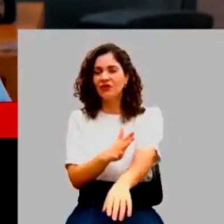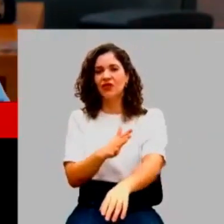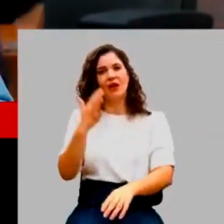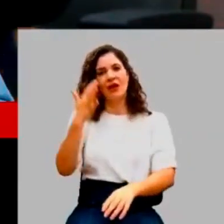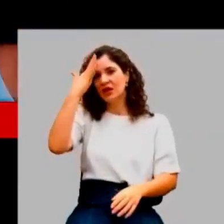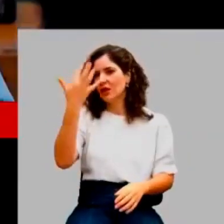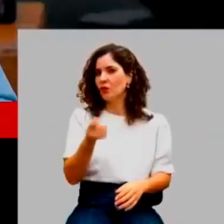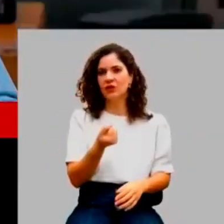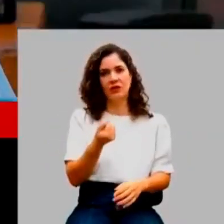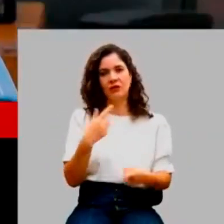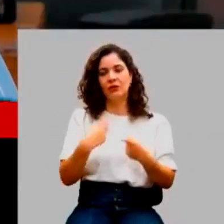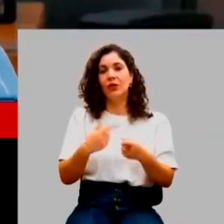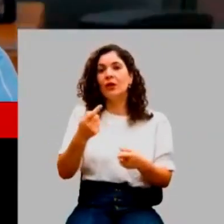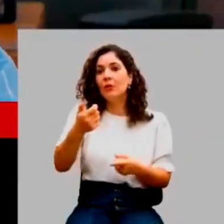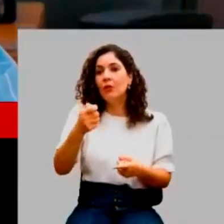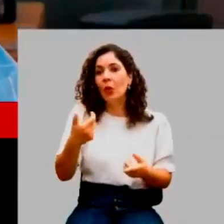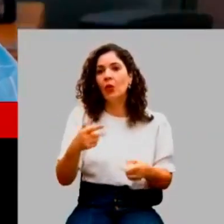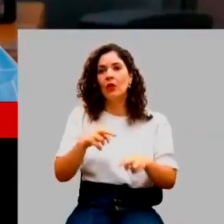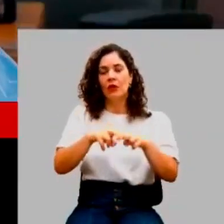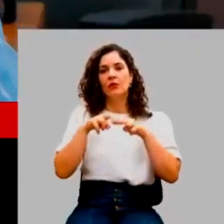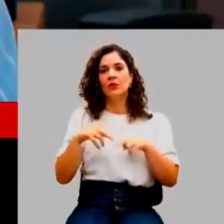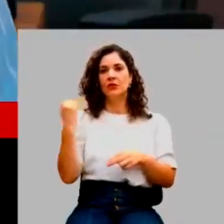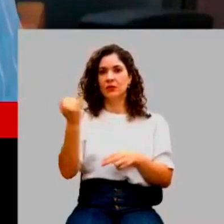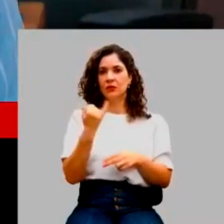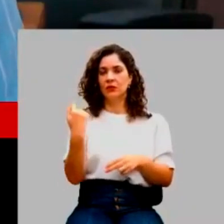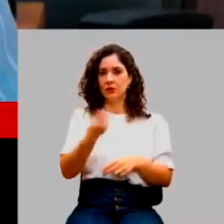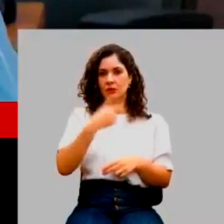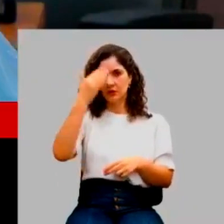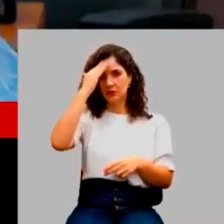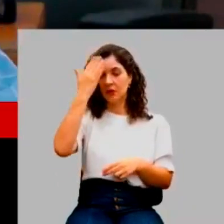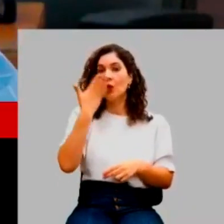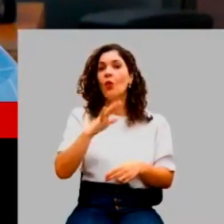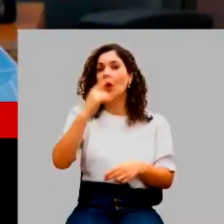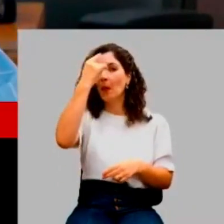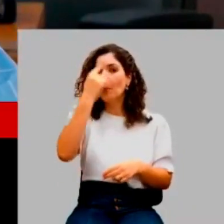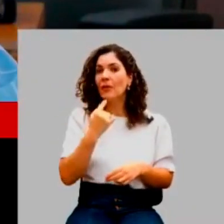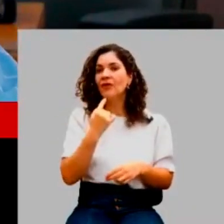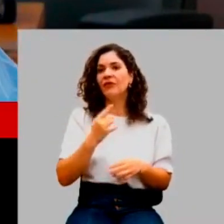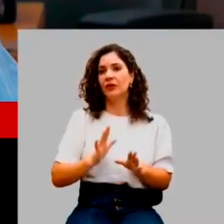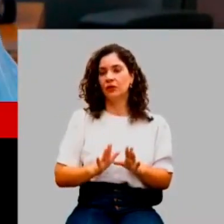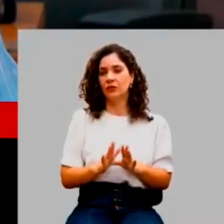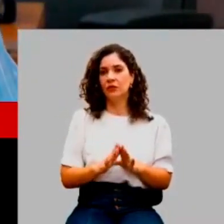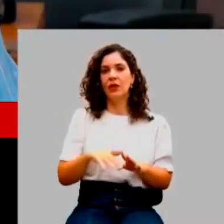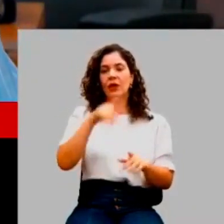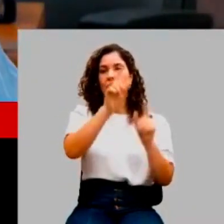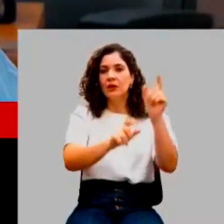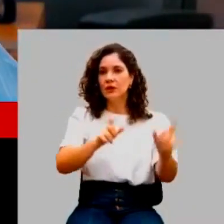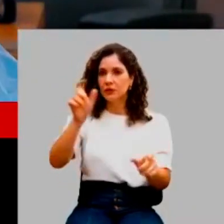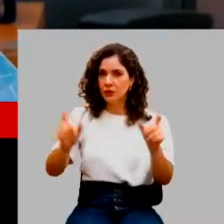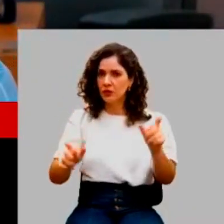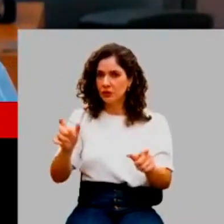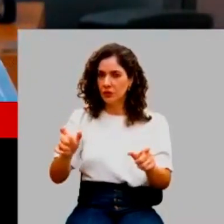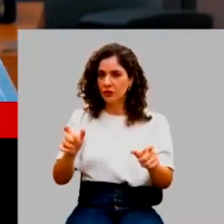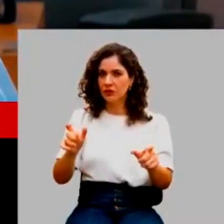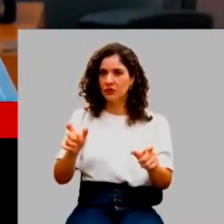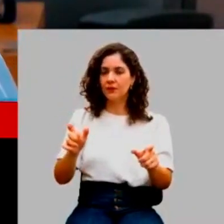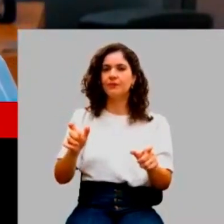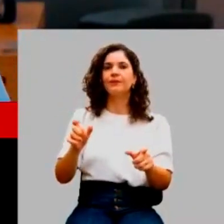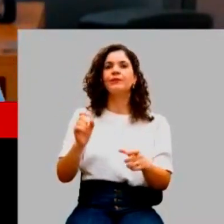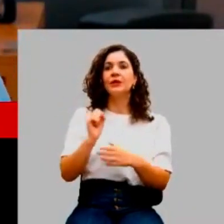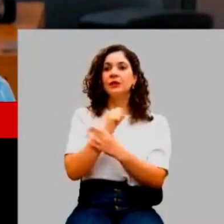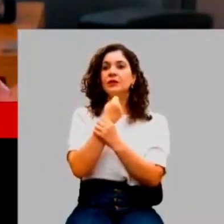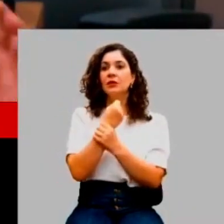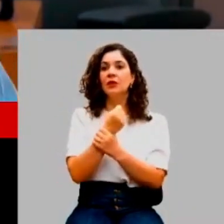poucos né então é importante a gente ter a entender Qual que é o perfil do do pessoal que do segurado do ipseng